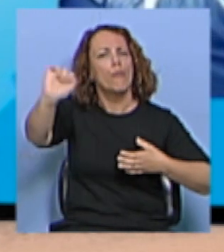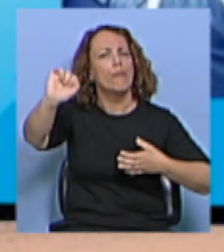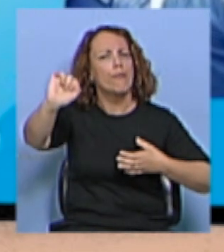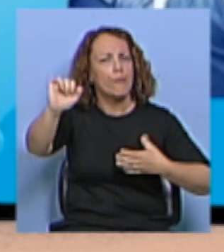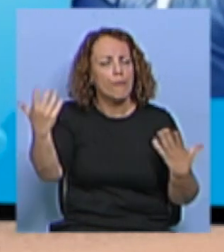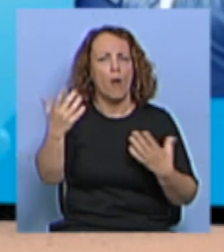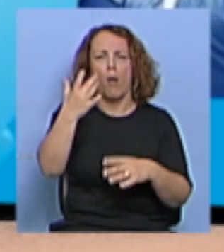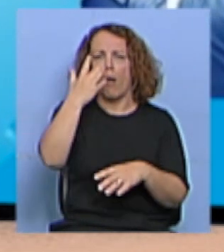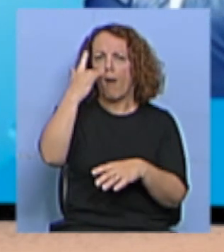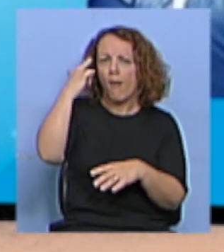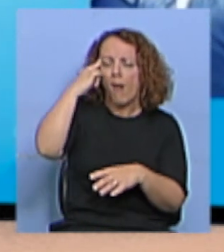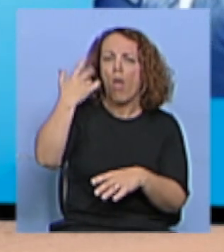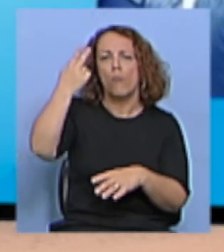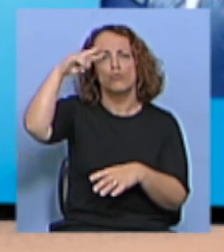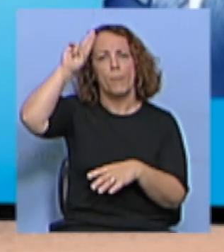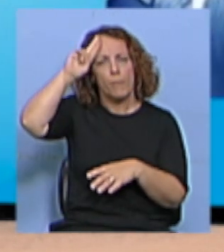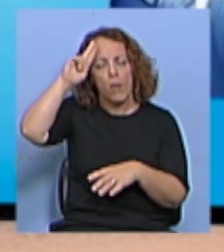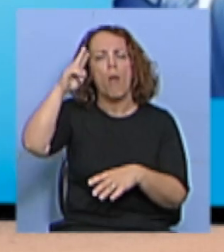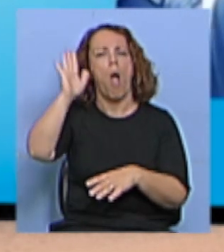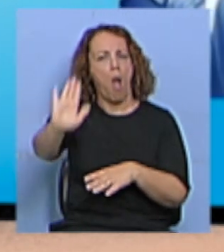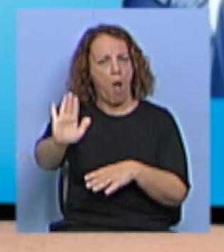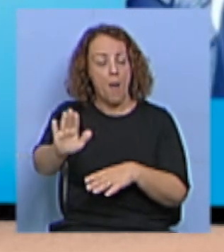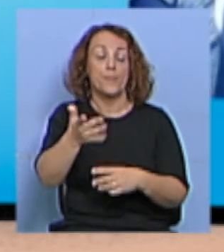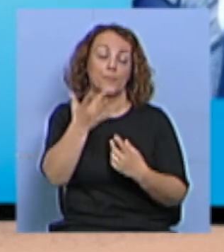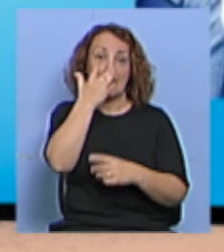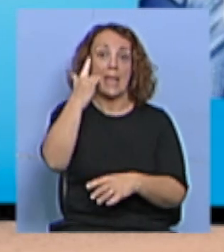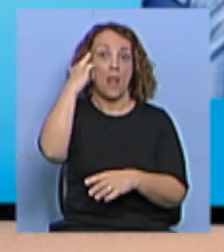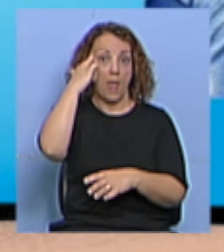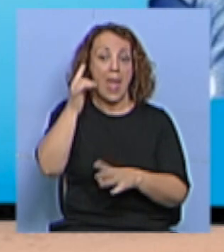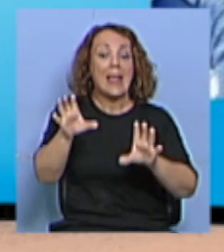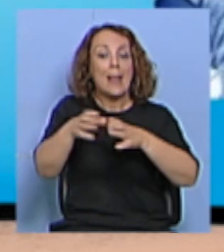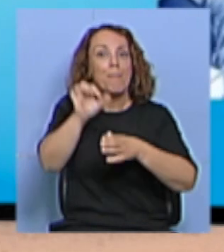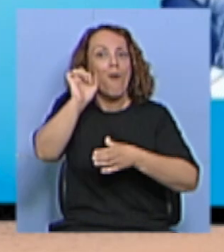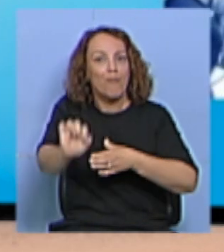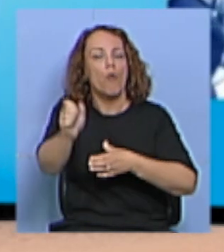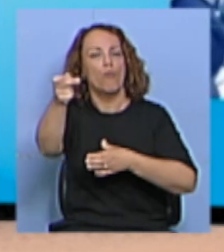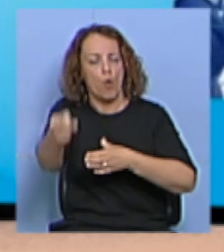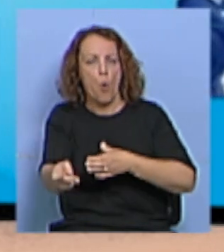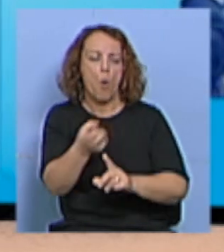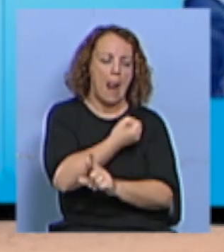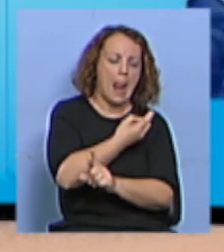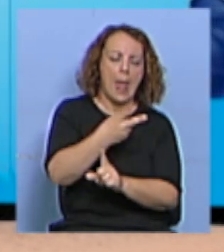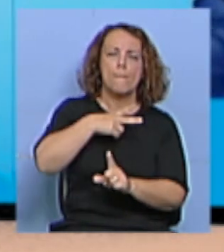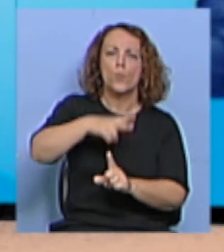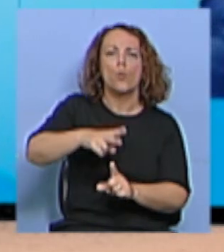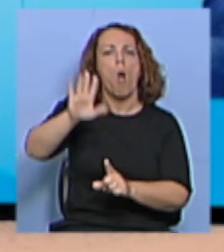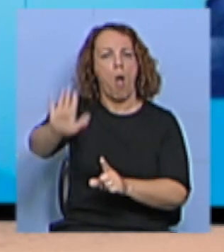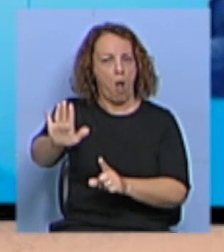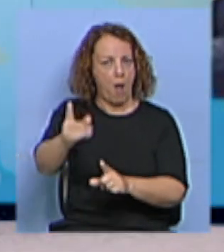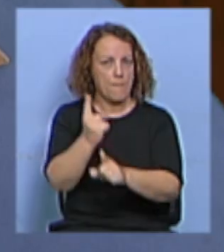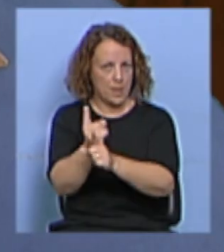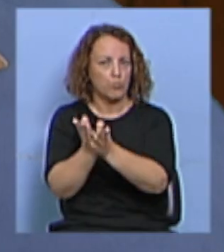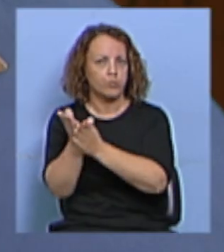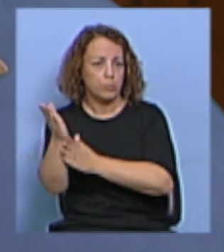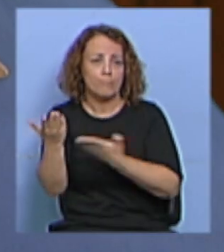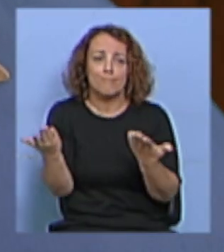nossas equipas não têm só portugueses. Na Guiné-Bissau permaneceu naturalmente a equipa guineense, mas também há alguns colegas portugueses que também permaneceram. E por